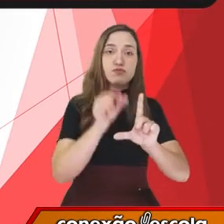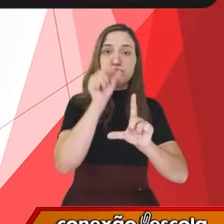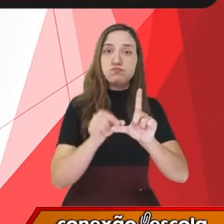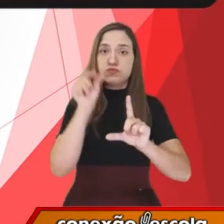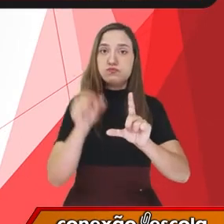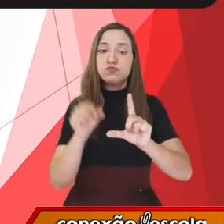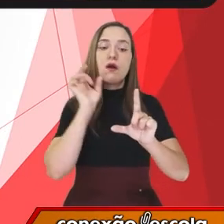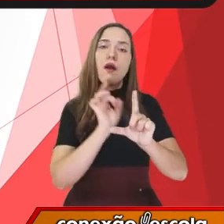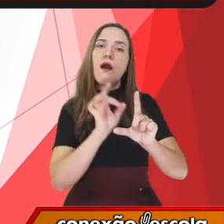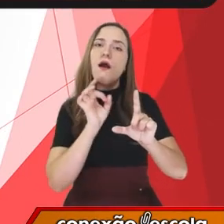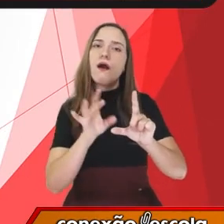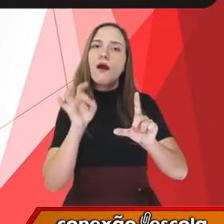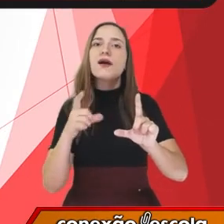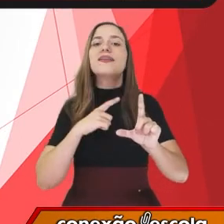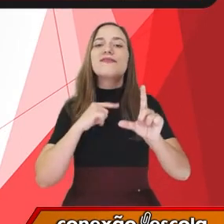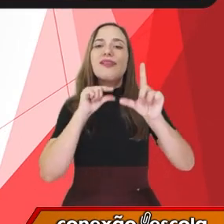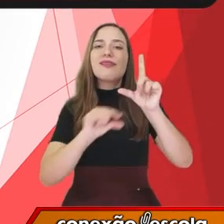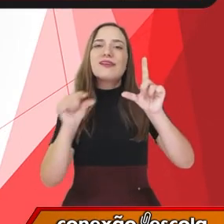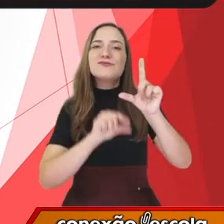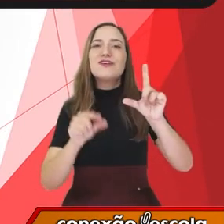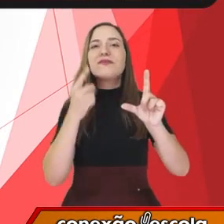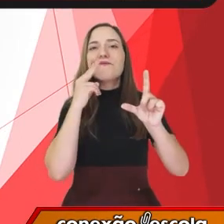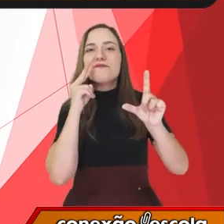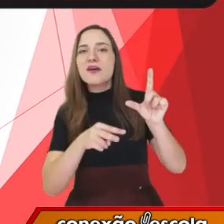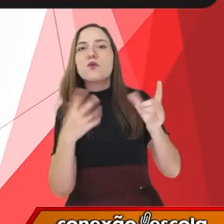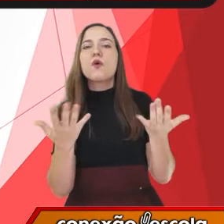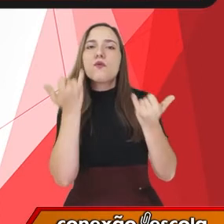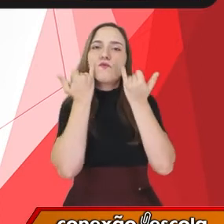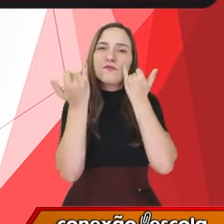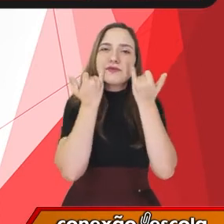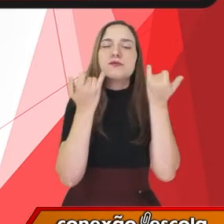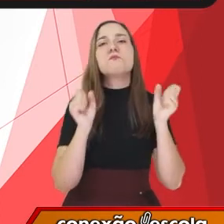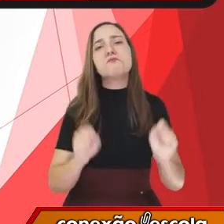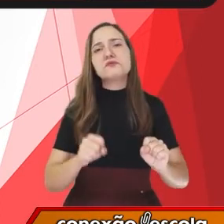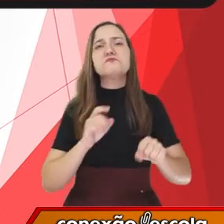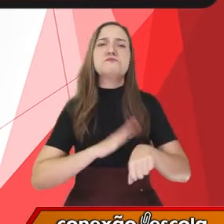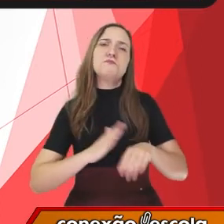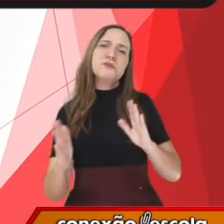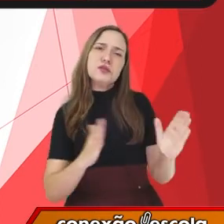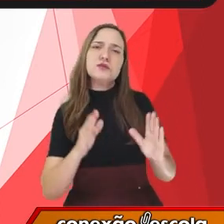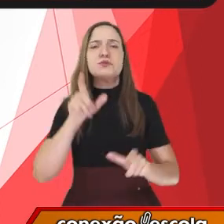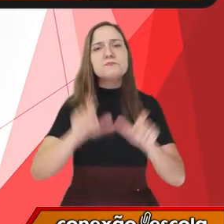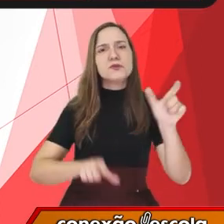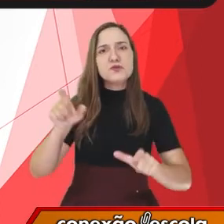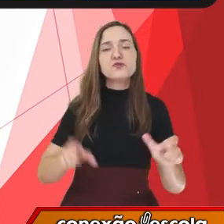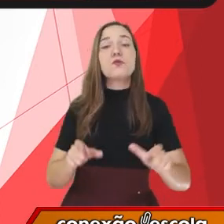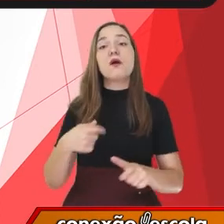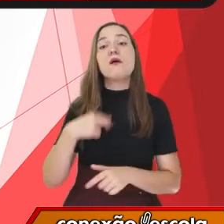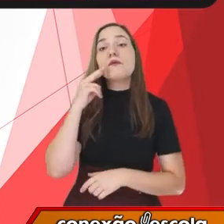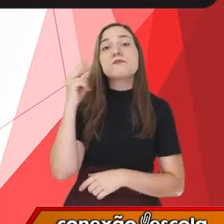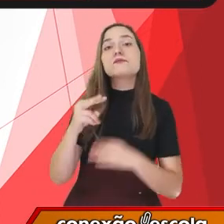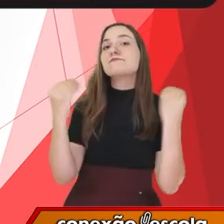retângulo, está relacionada a uma informação, que pode ser um período, pessoa, etc. No caso,